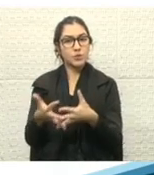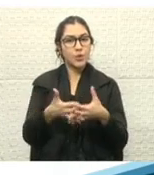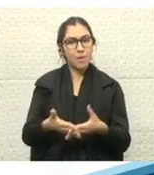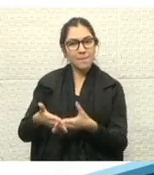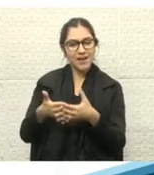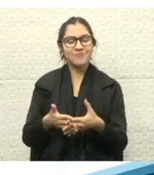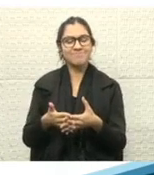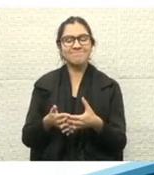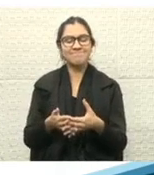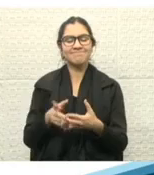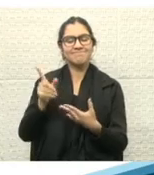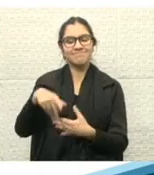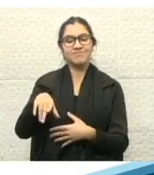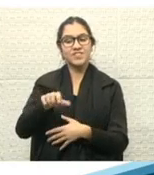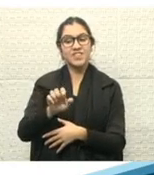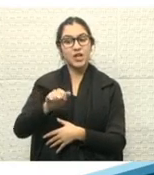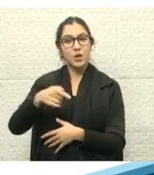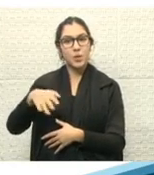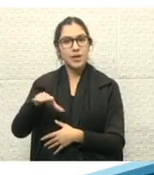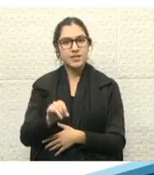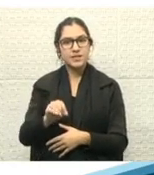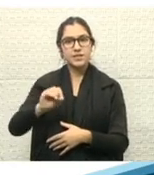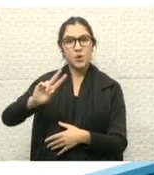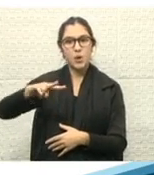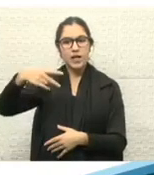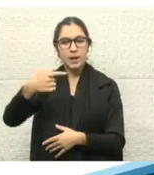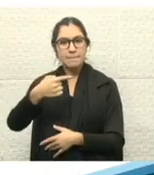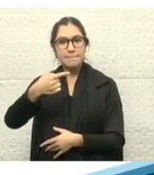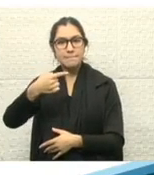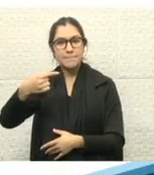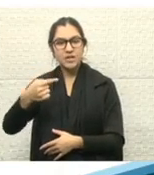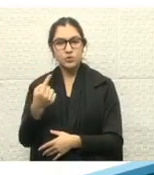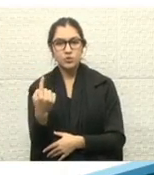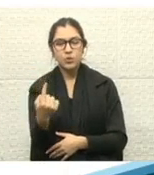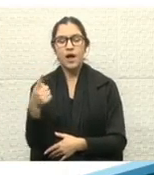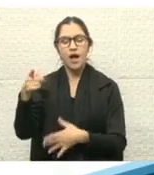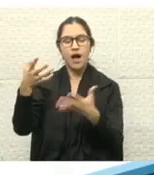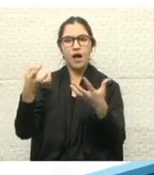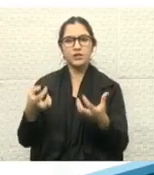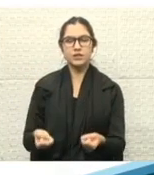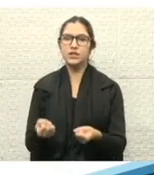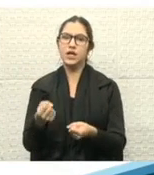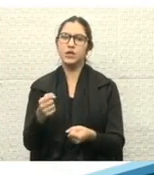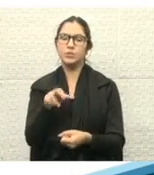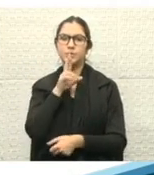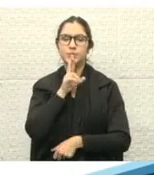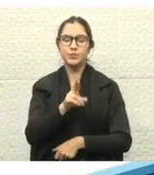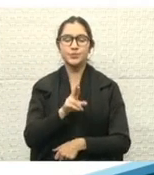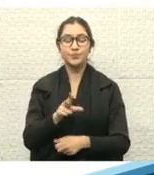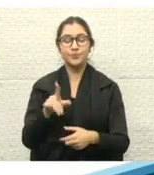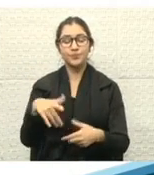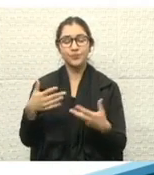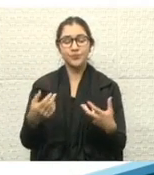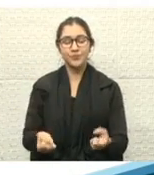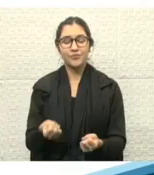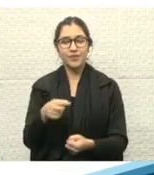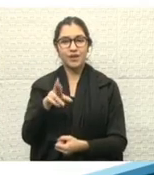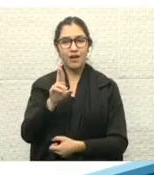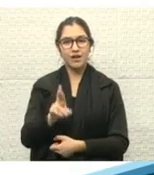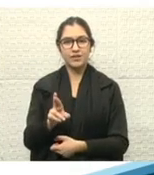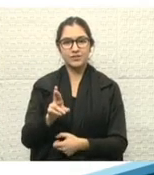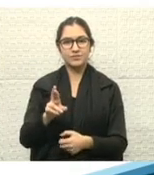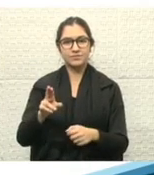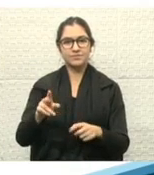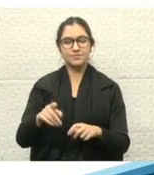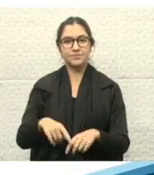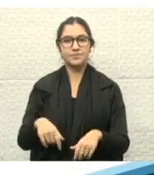complexos, essa equação I quadrado igual a menos 1, ela admite uma solução, então ela admite uma raiz.